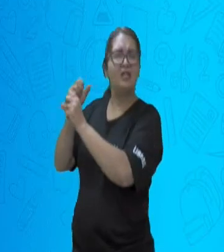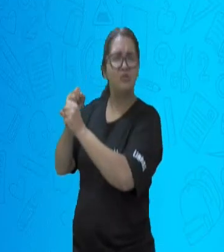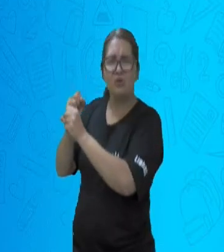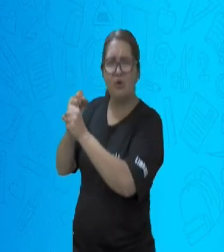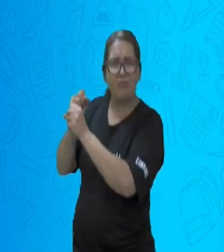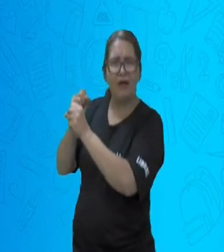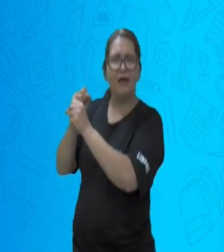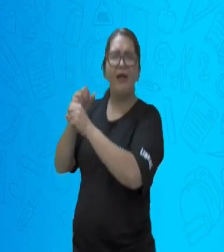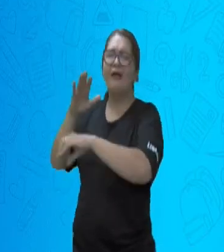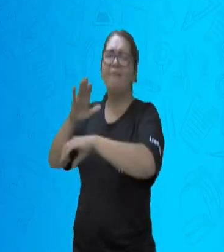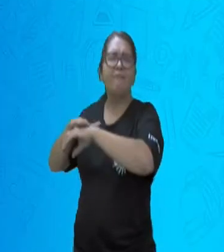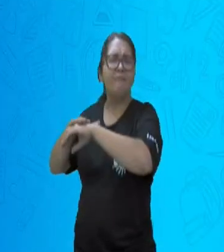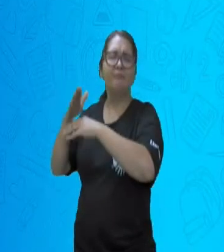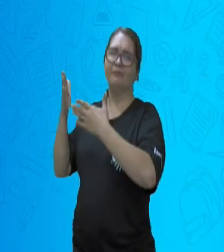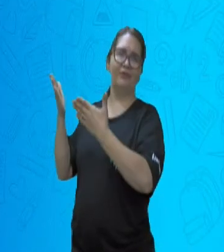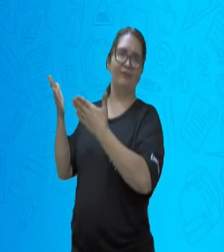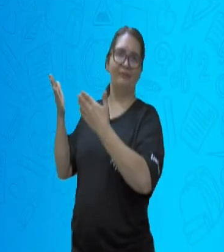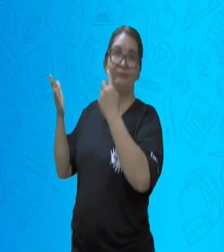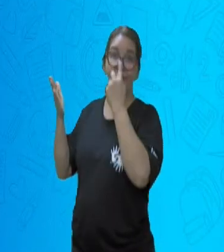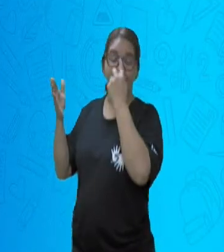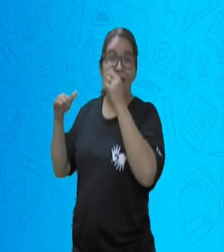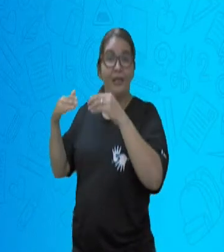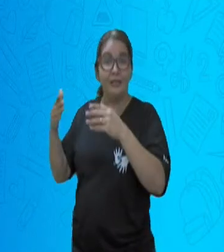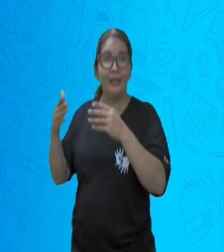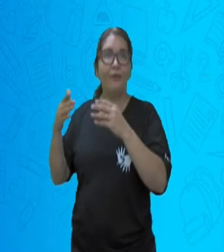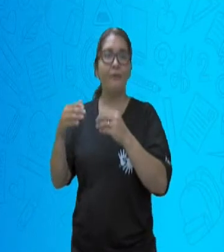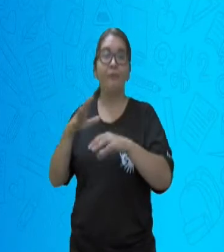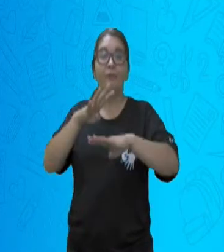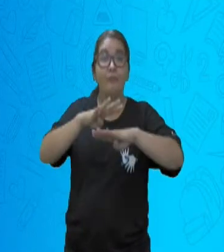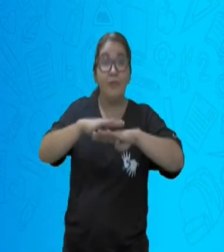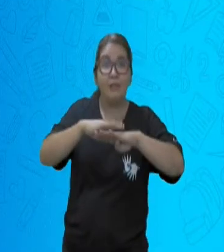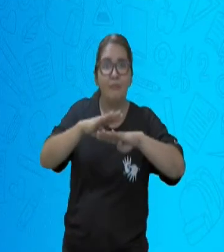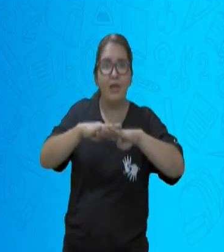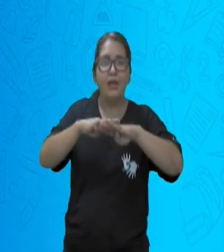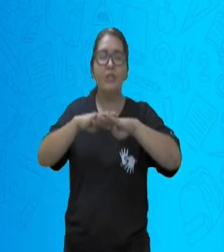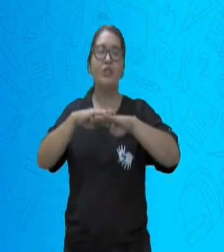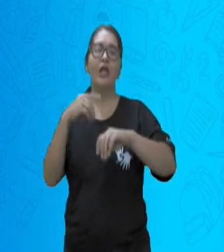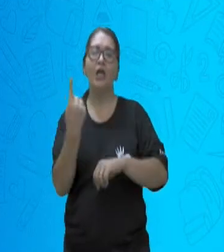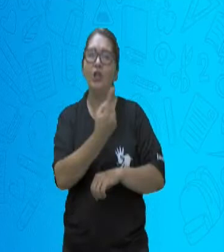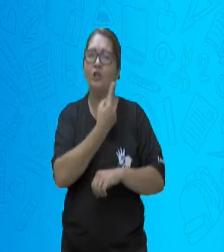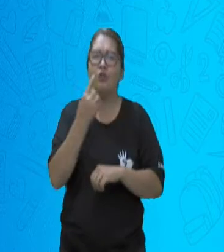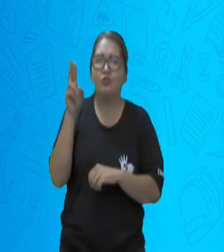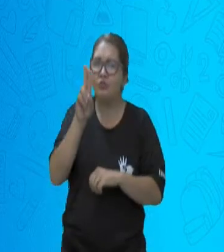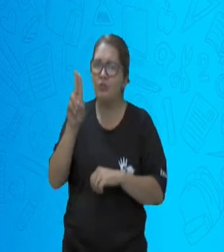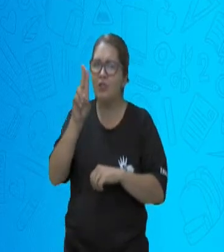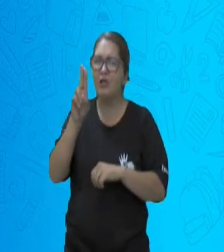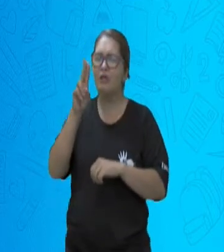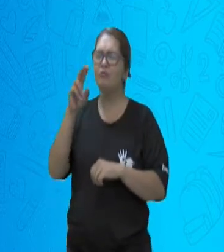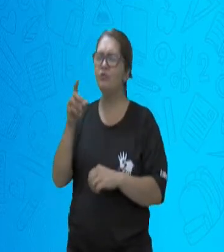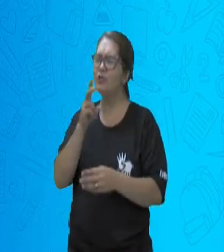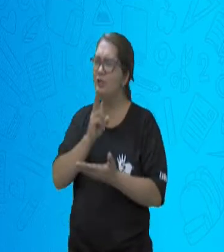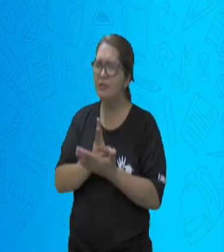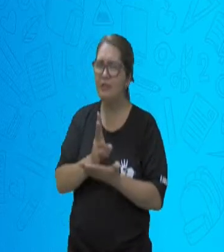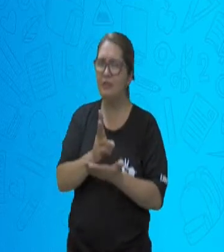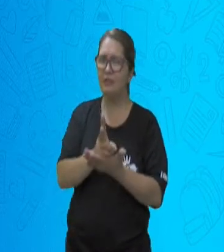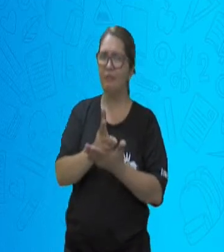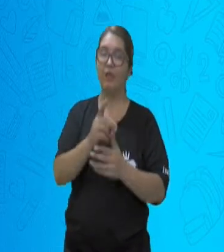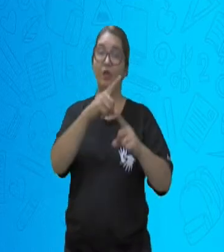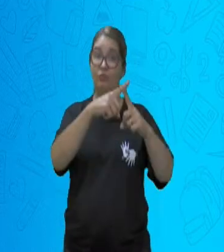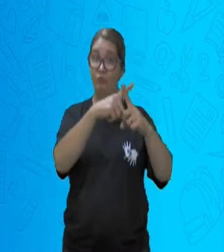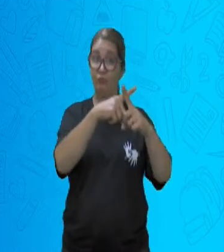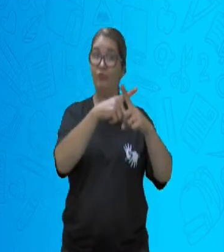Na matemática, muitas vezes utilizamos o x, que é o vezes, para representar a